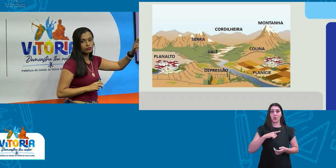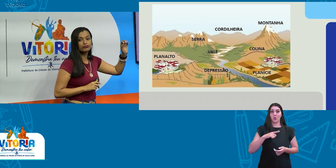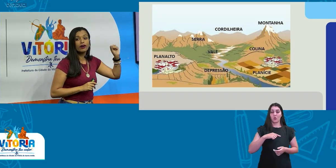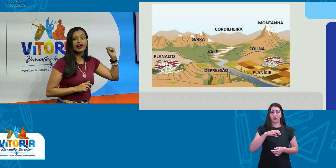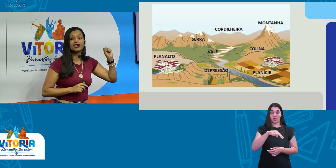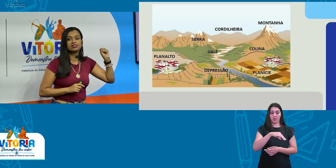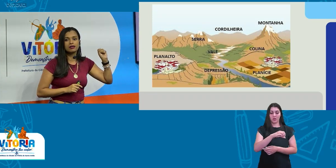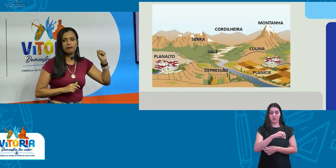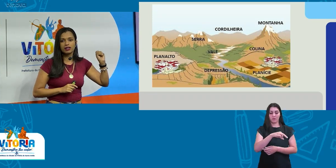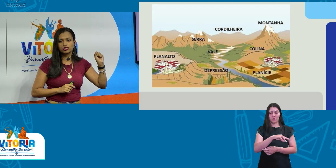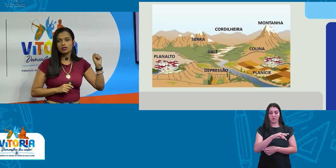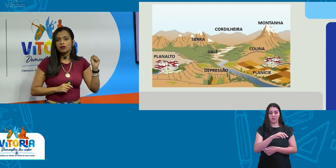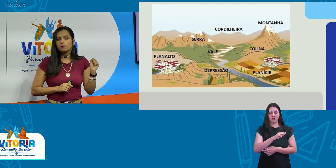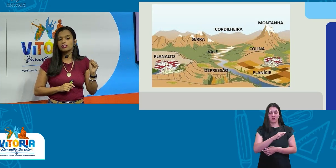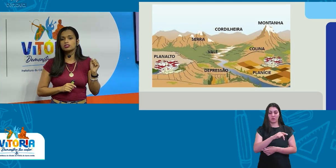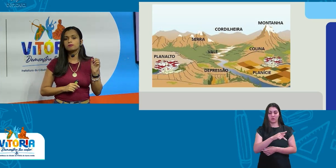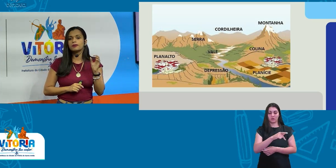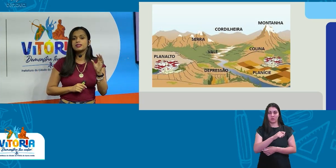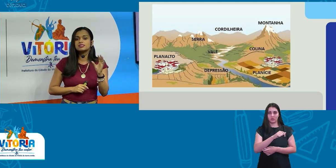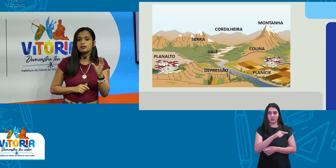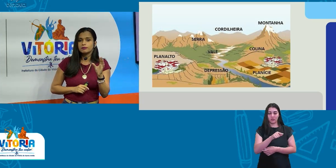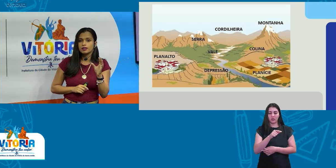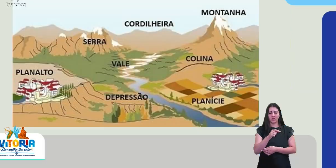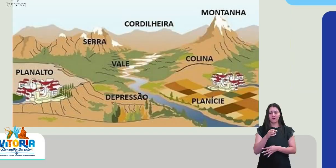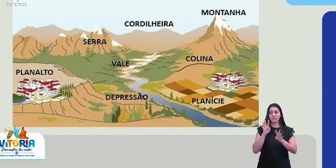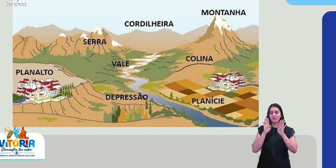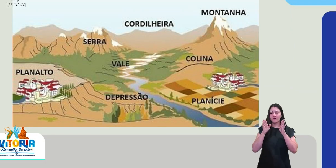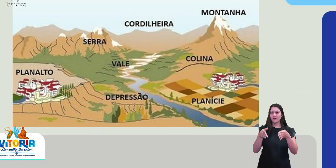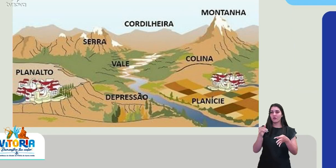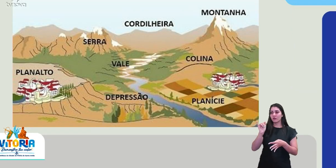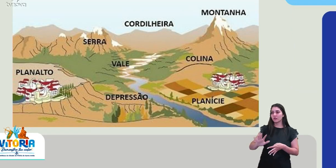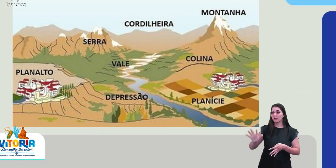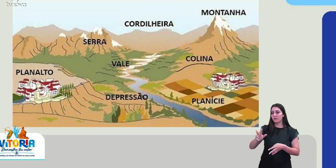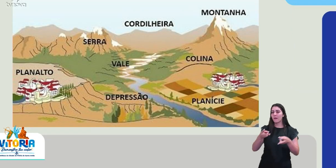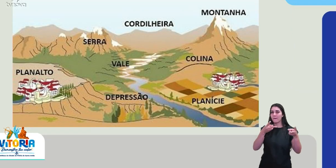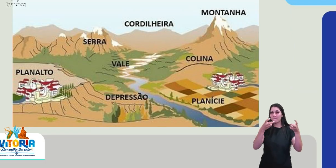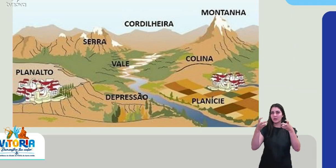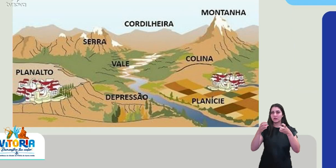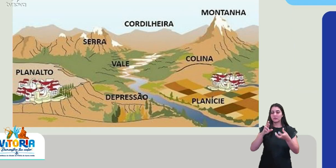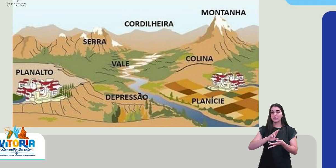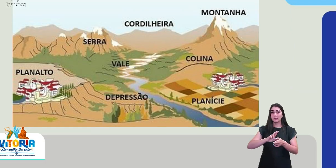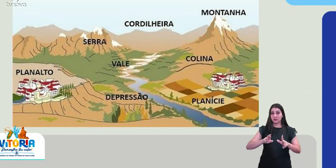tá vendo? Foca aí essa imagem para a gente perceber quais são as diferenças de algumas